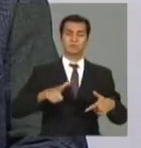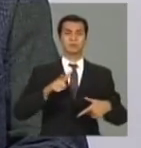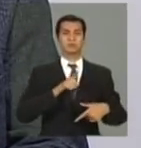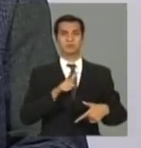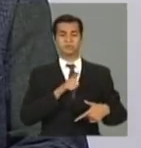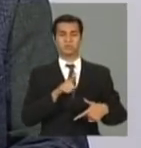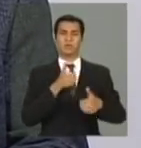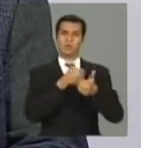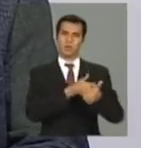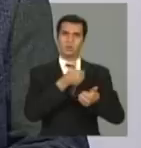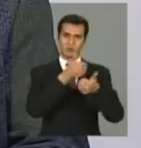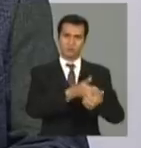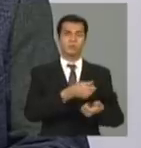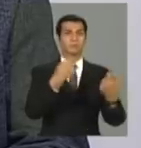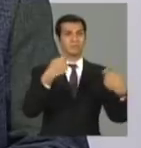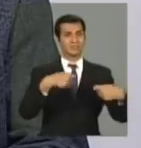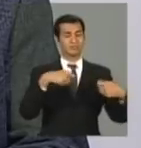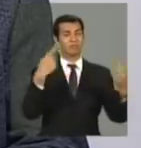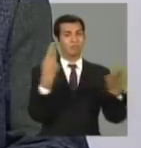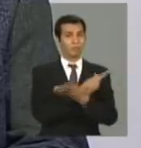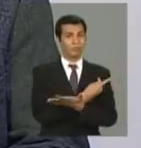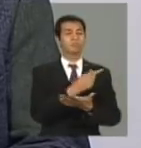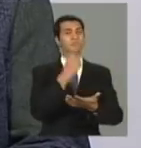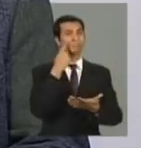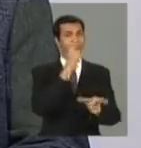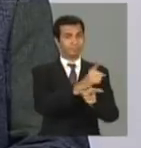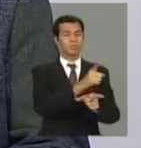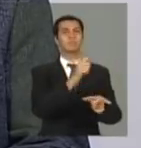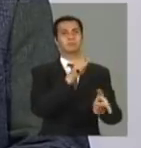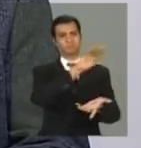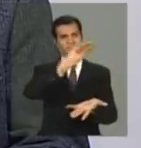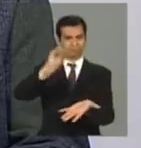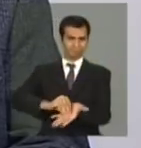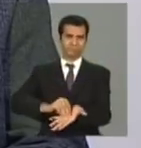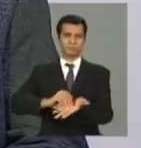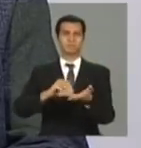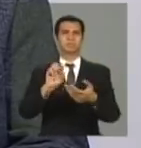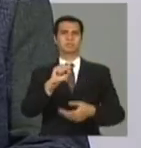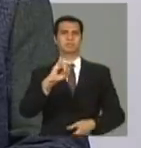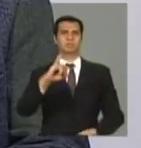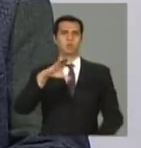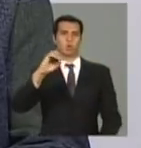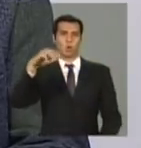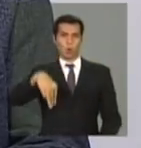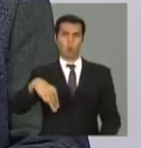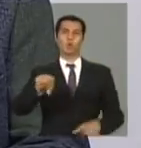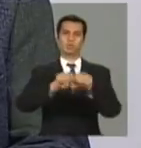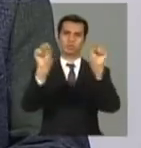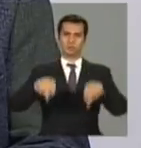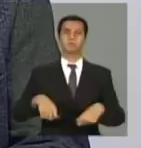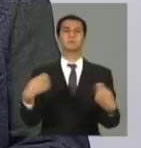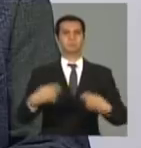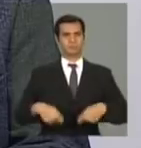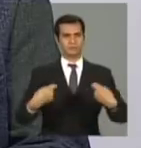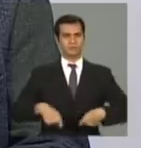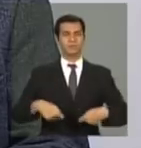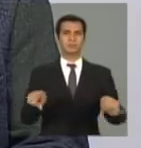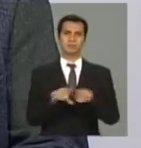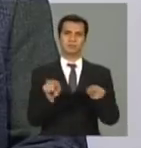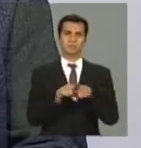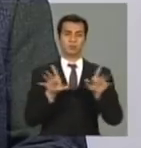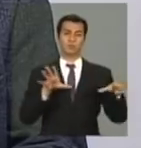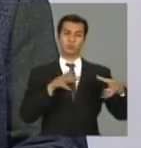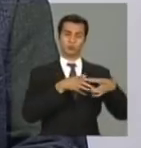registro, acompanhamento, deve ser registrada essa situação de vulnerabilidade no sistema de condicionalidades e a área de